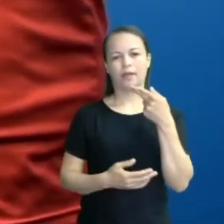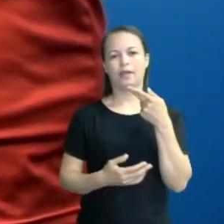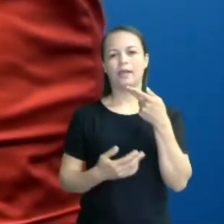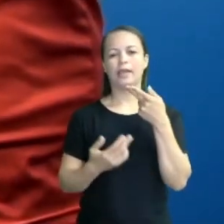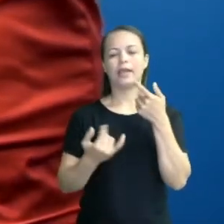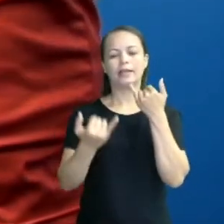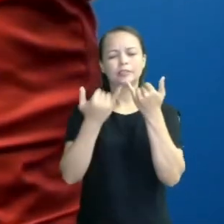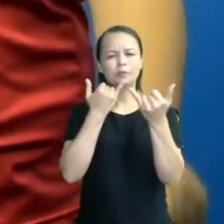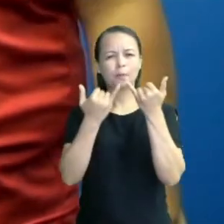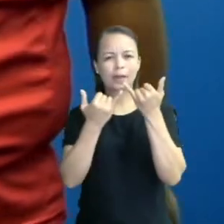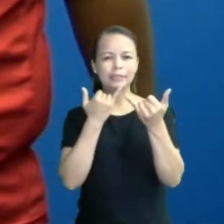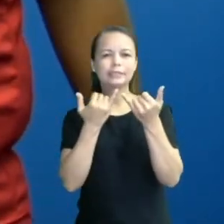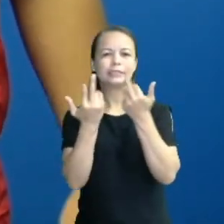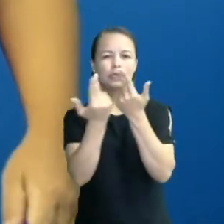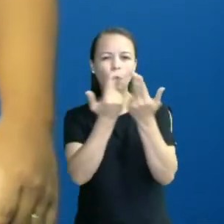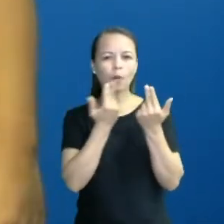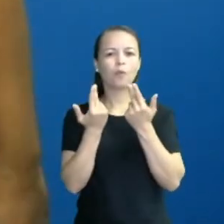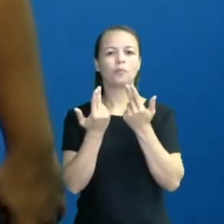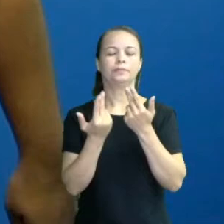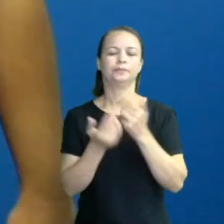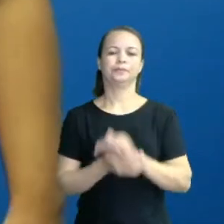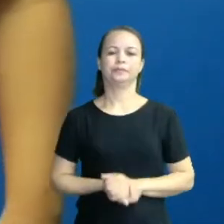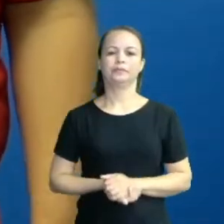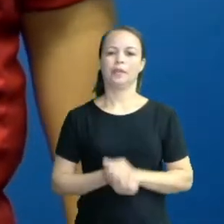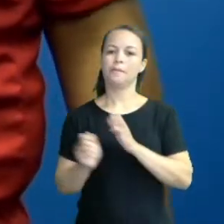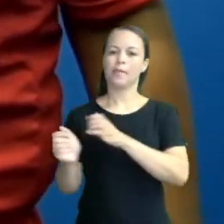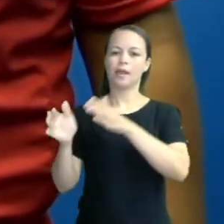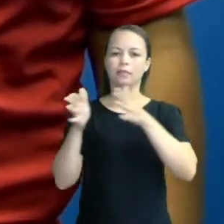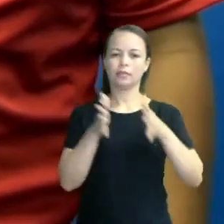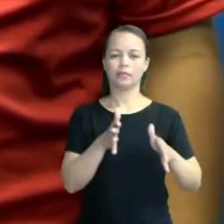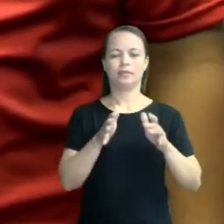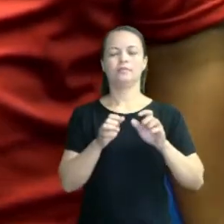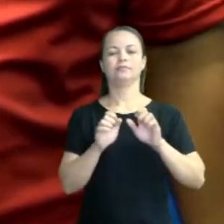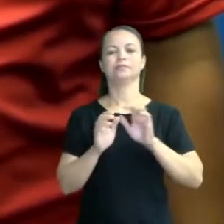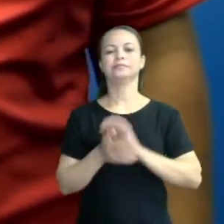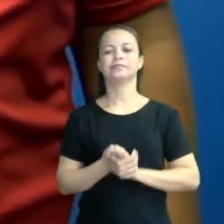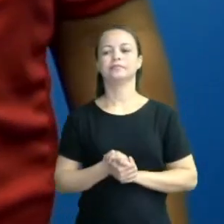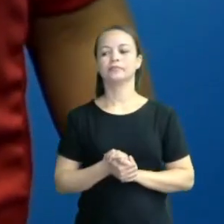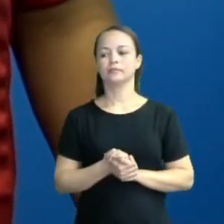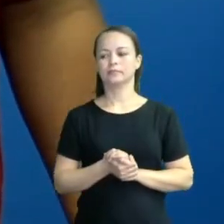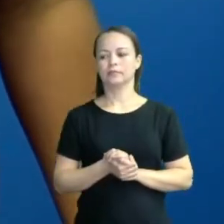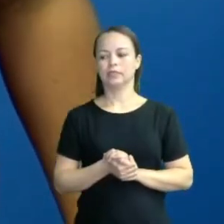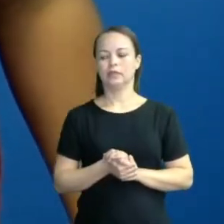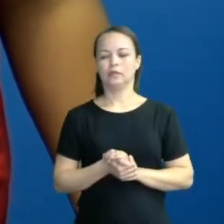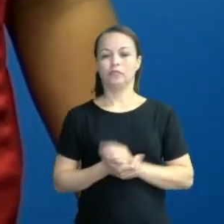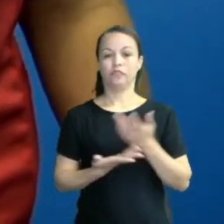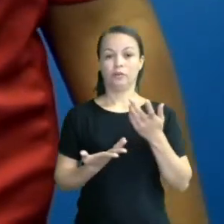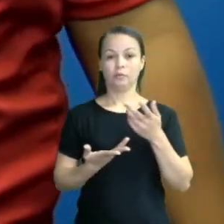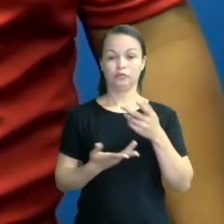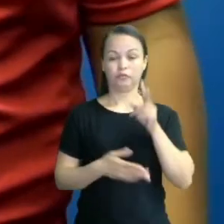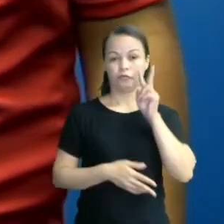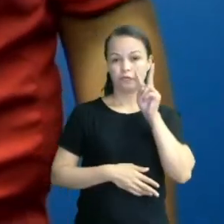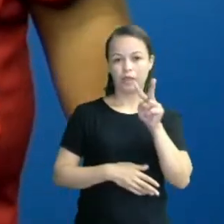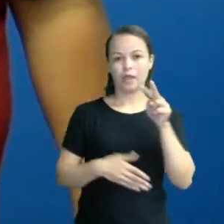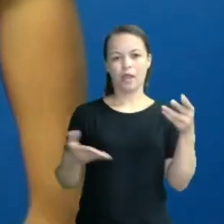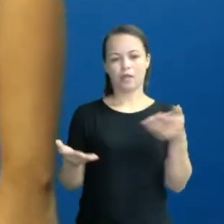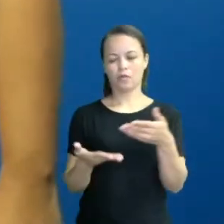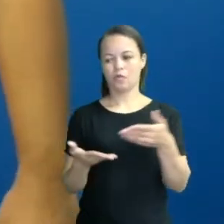são iguais. Partindo para o próximo slide, vamos ver as